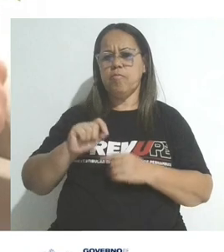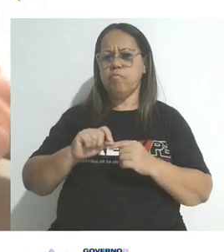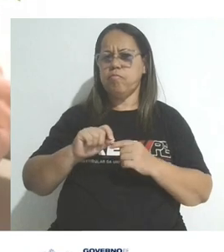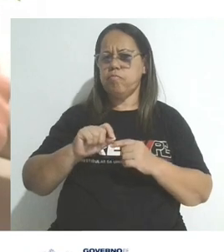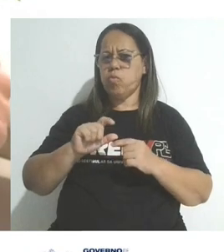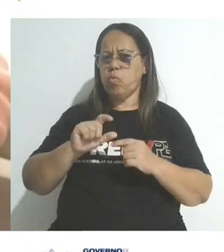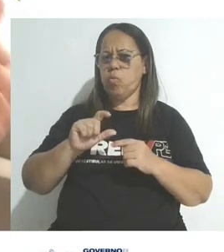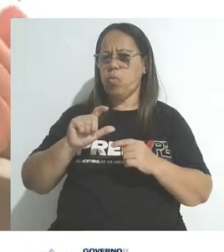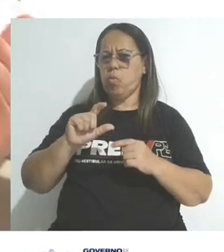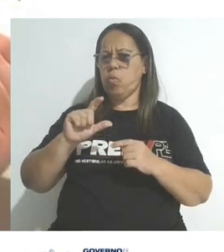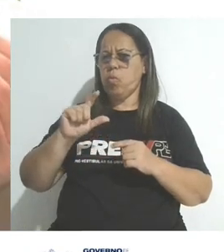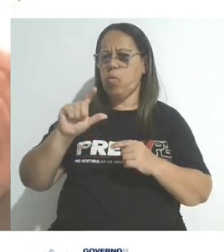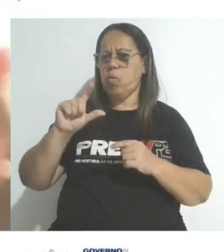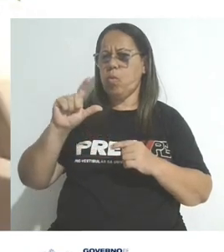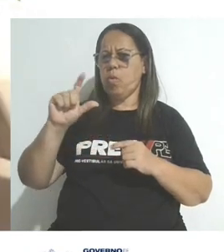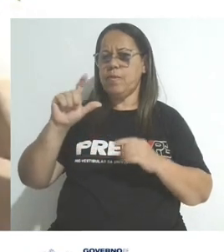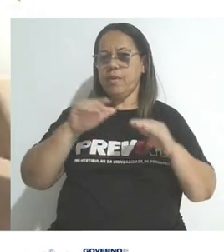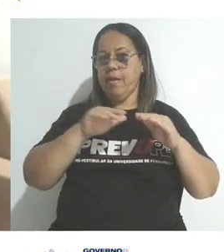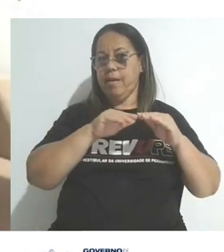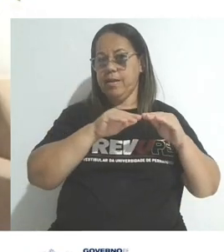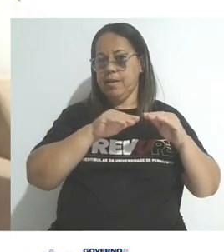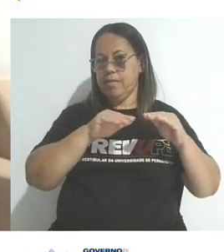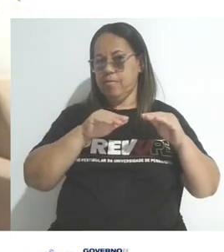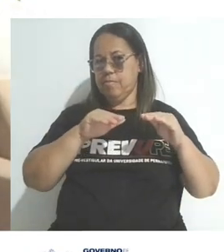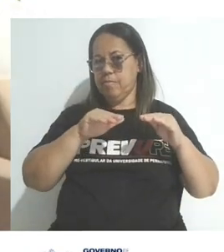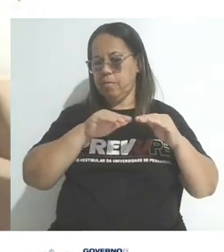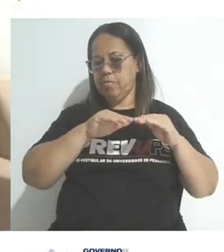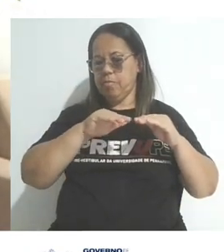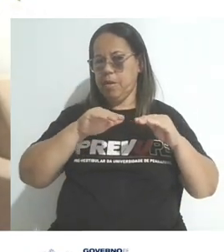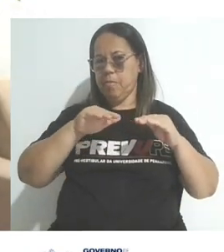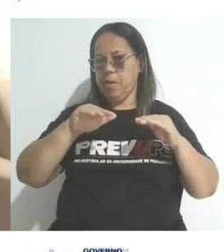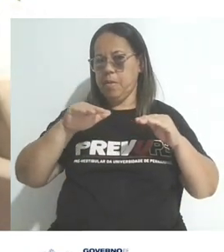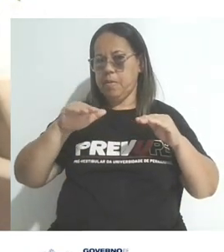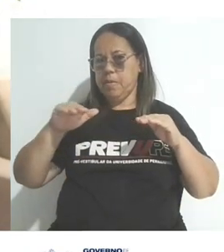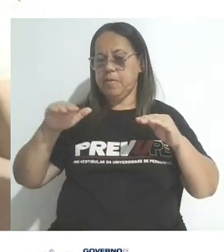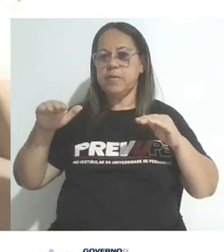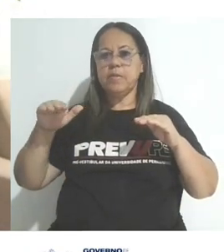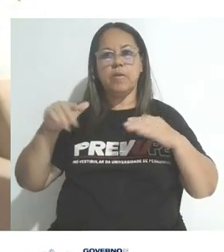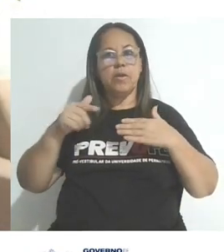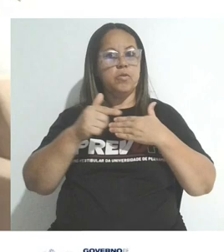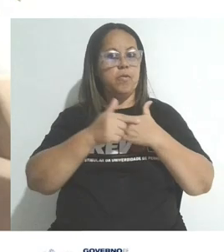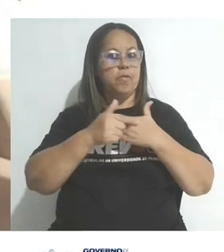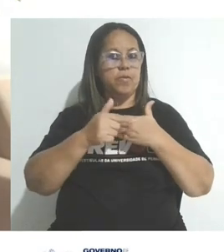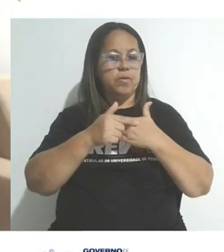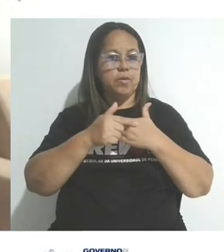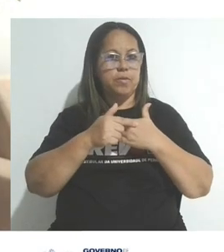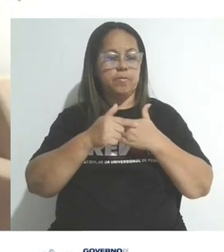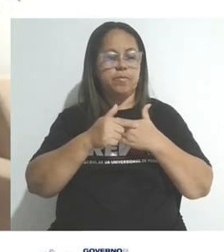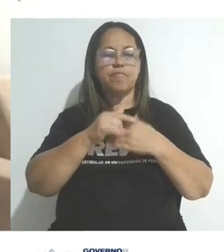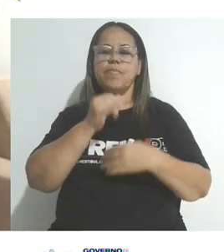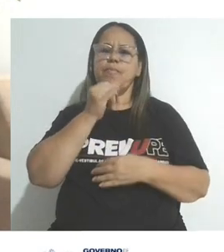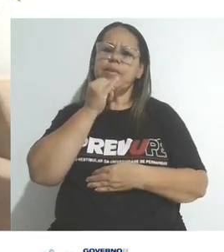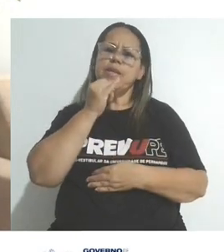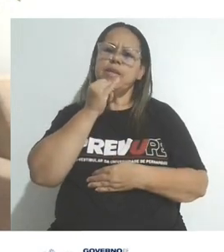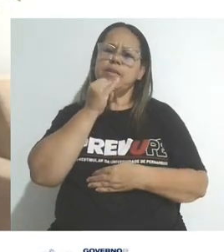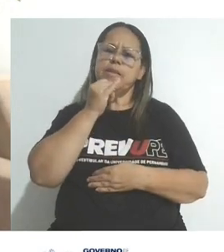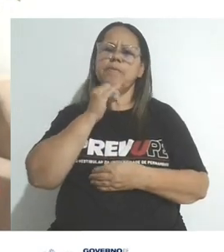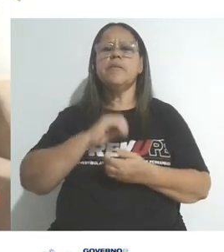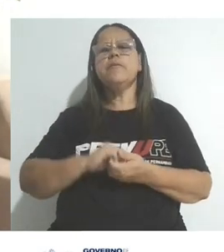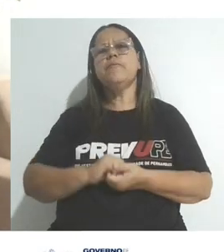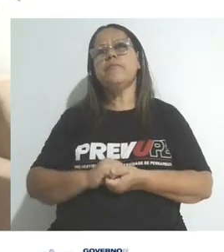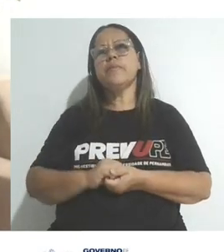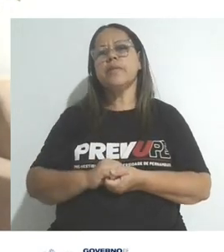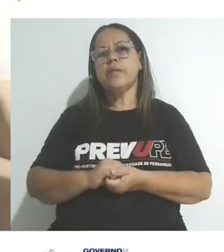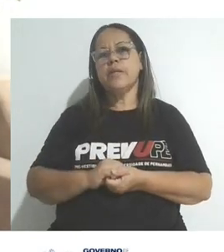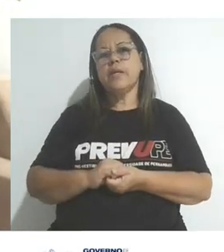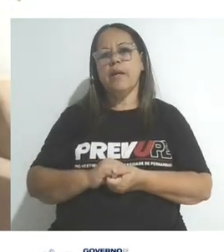crescimento de forma linear, onde a gente correlaciona com as funções afim, né? Por exemplo, a relação